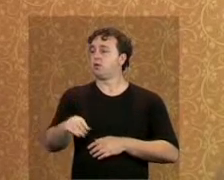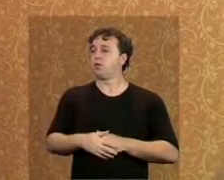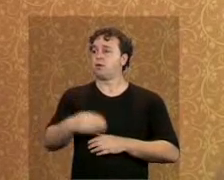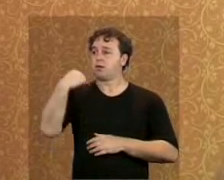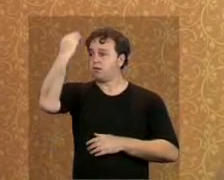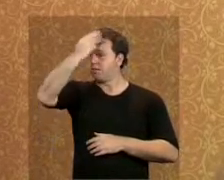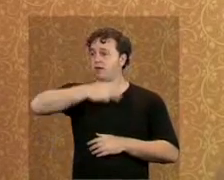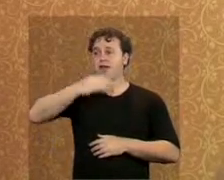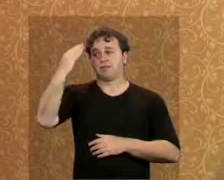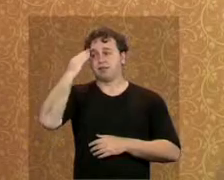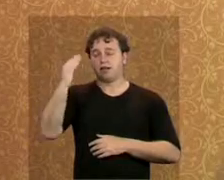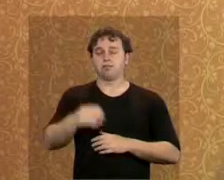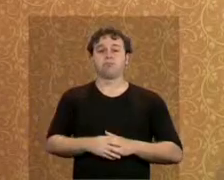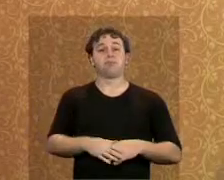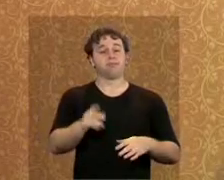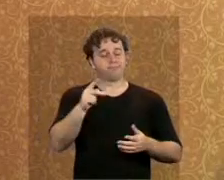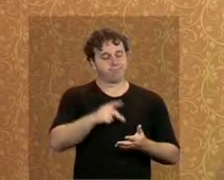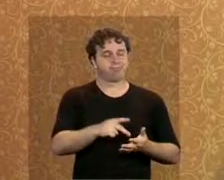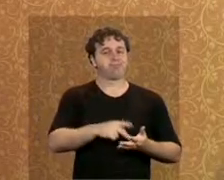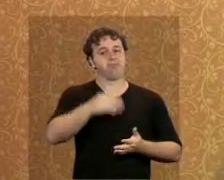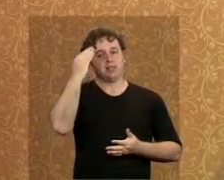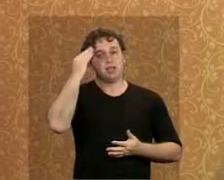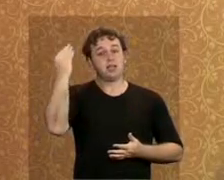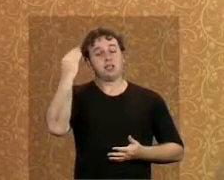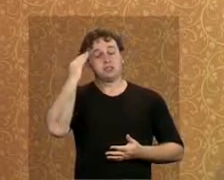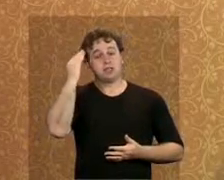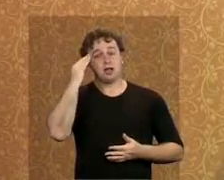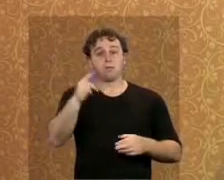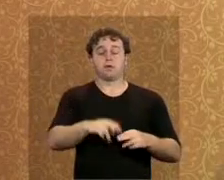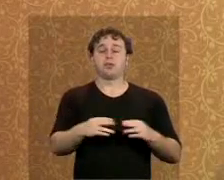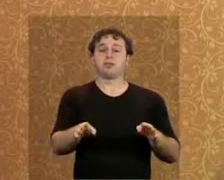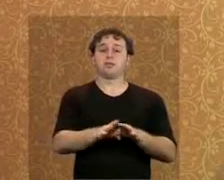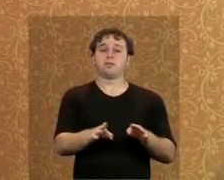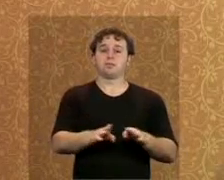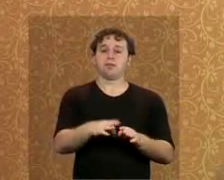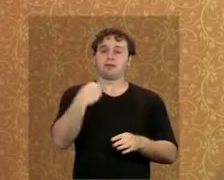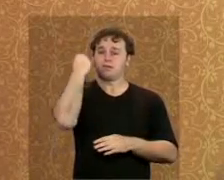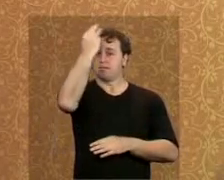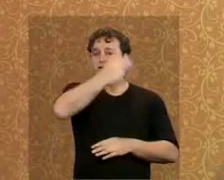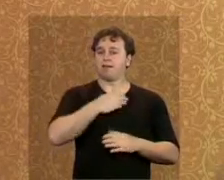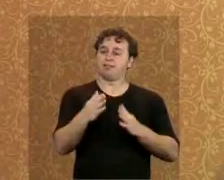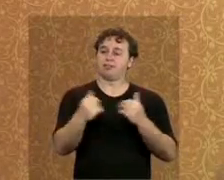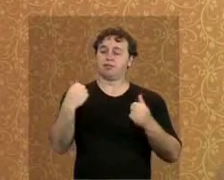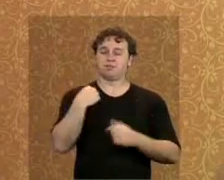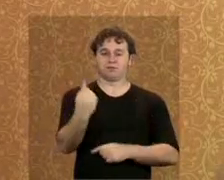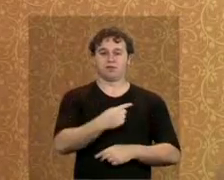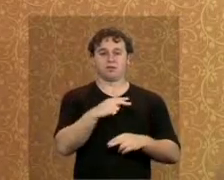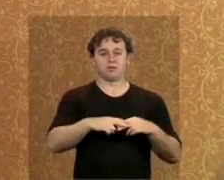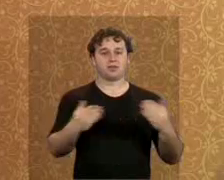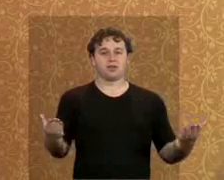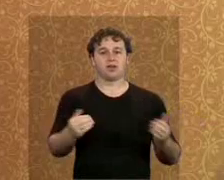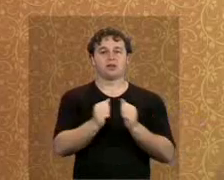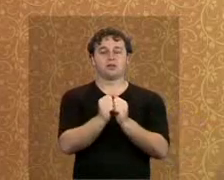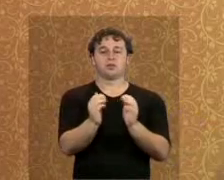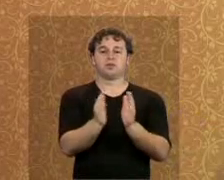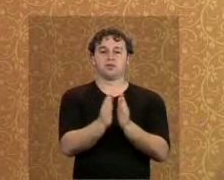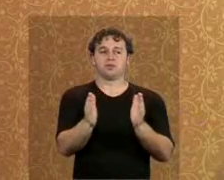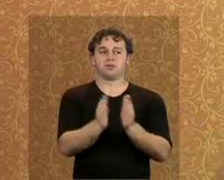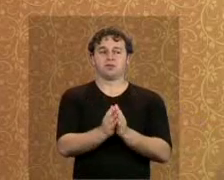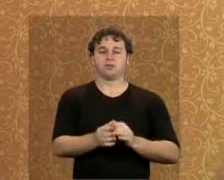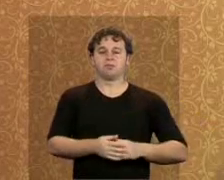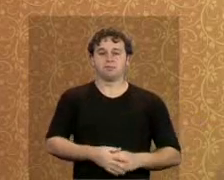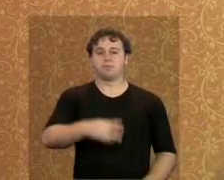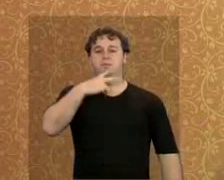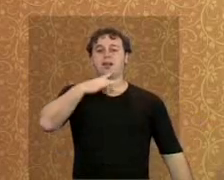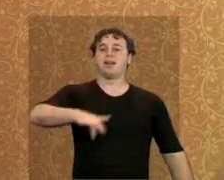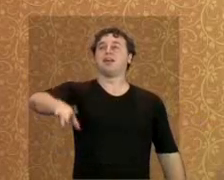mãe. Ela conhece os nossos corações e por isso ela já está intercedendo desde agora. Com fé, então, vamos nos unir a essas